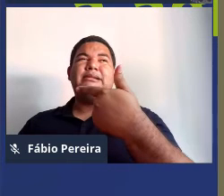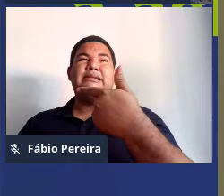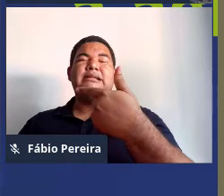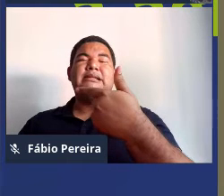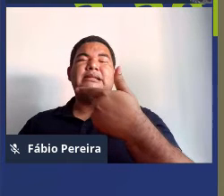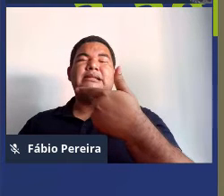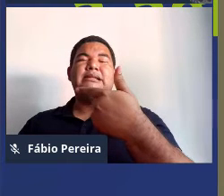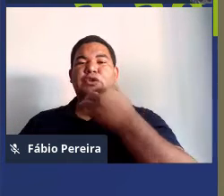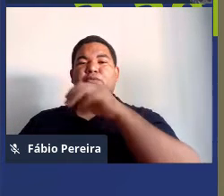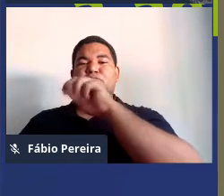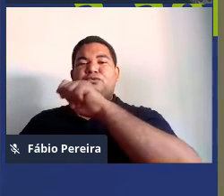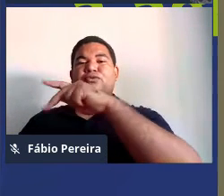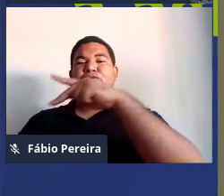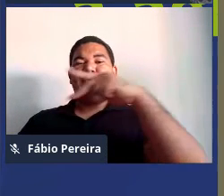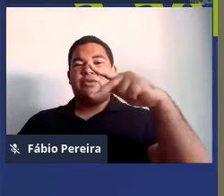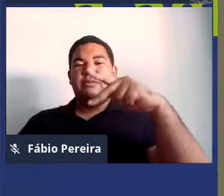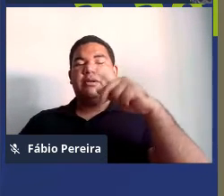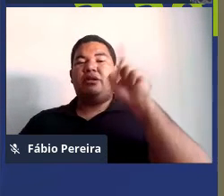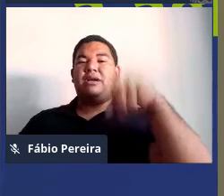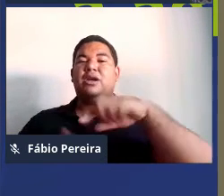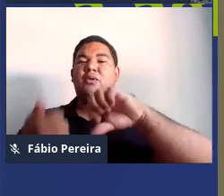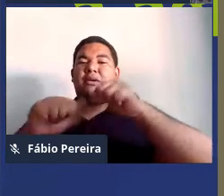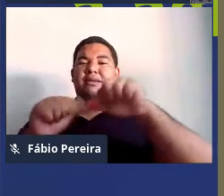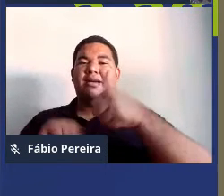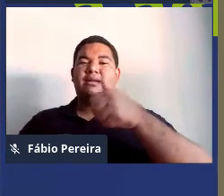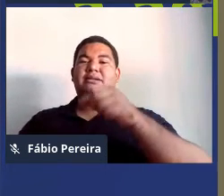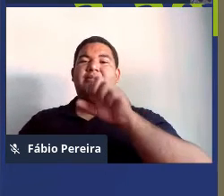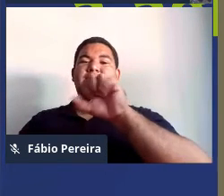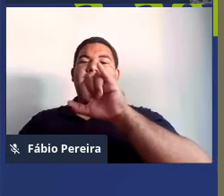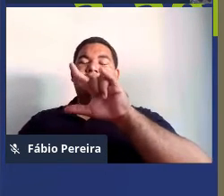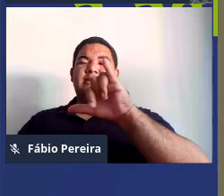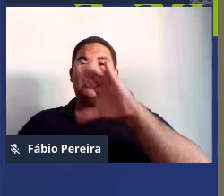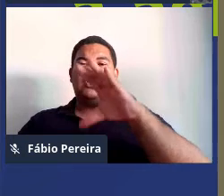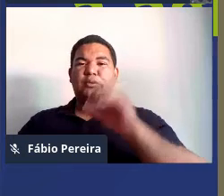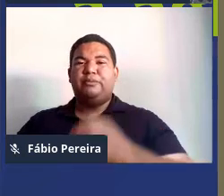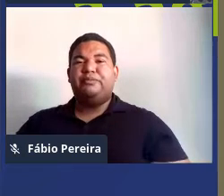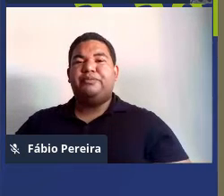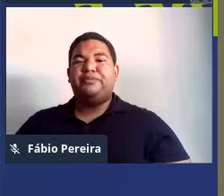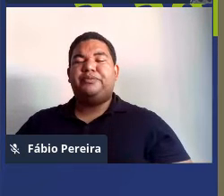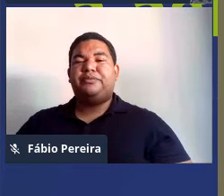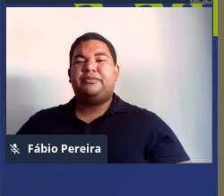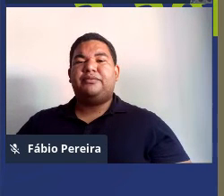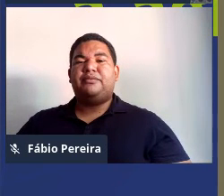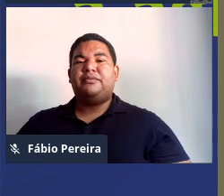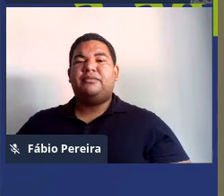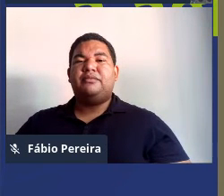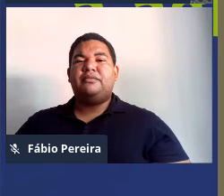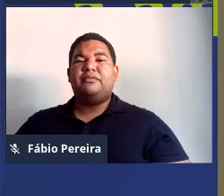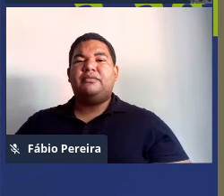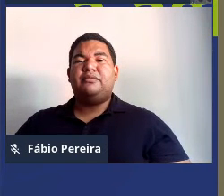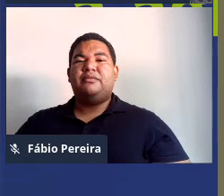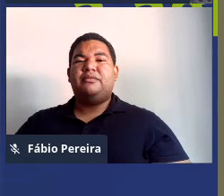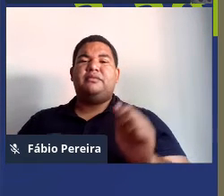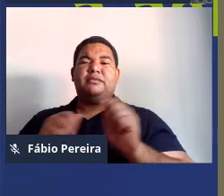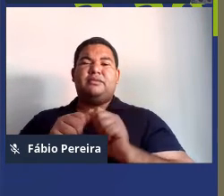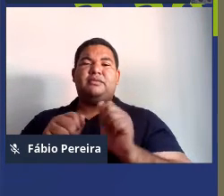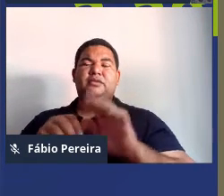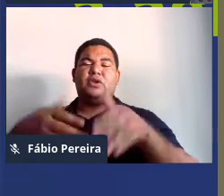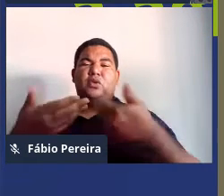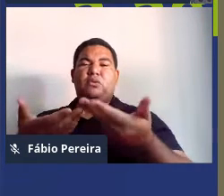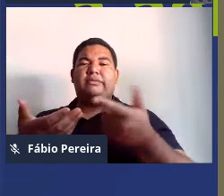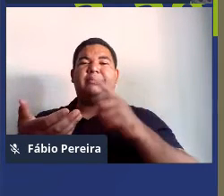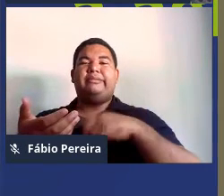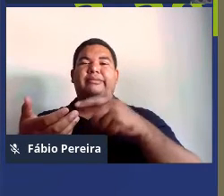Por isso que a gente chama análise em sílico. Então, eu montei um gigantesco banco de